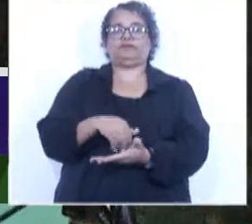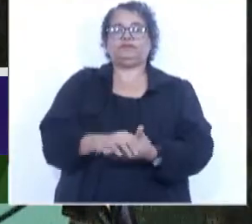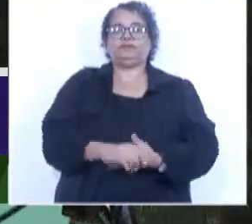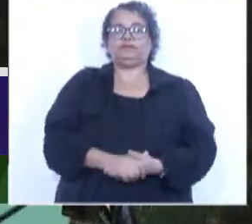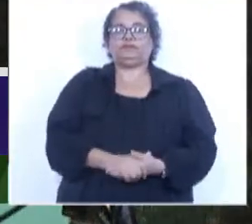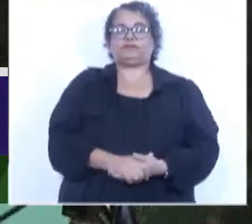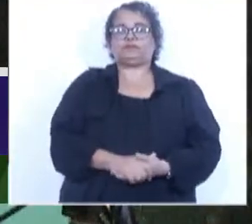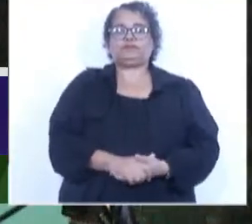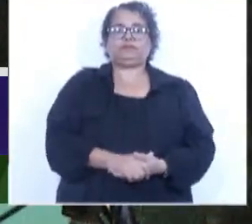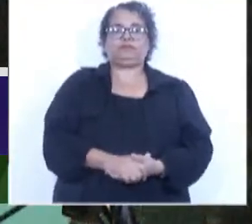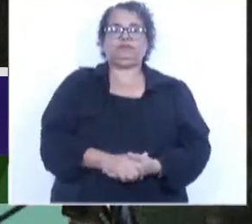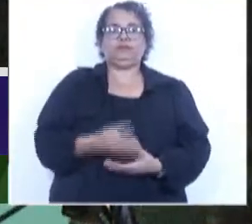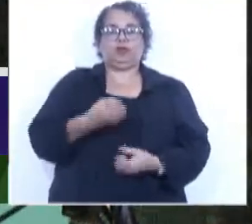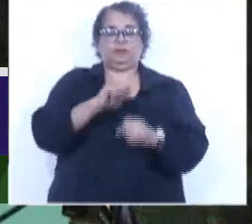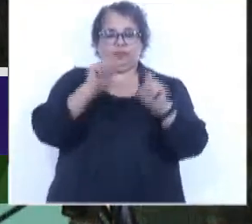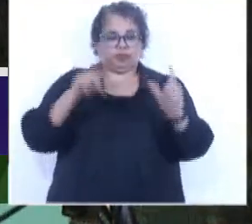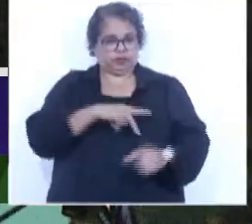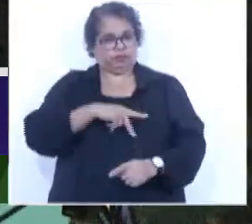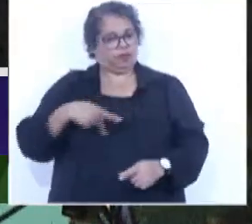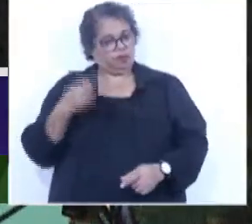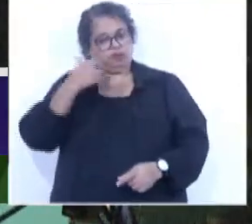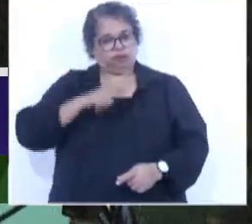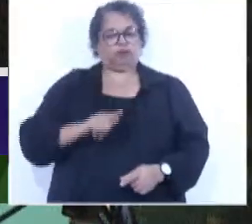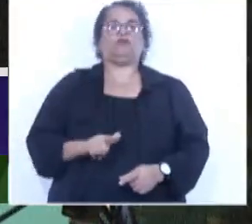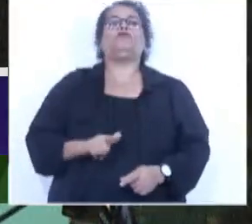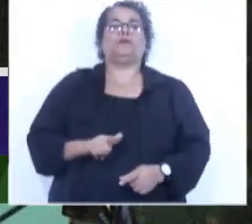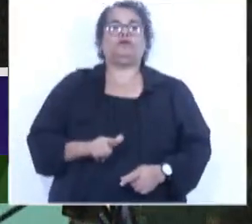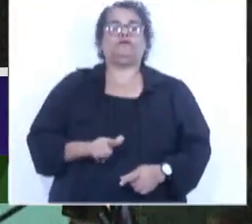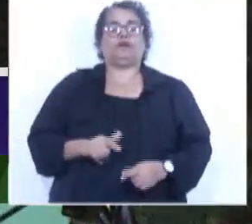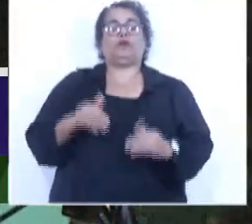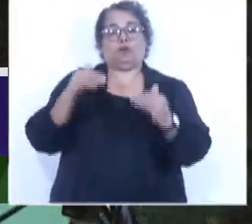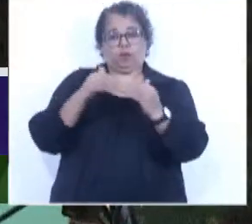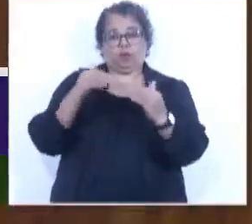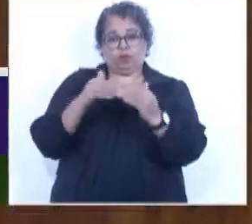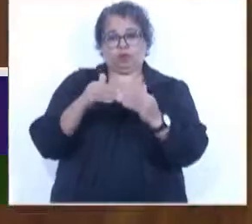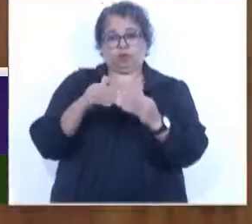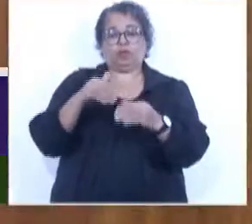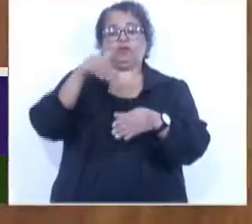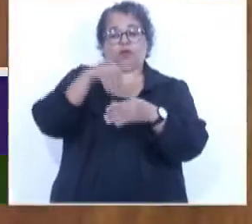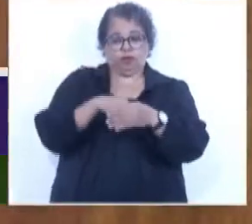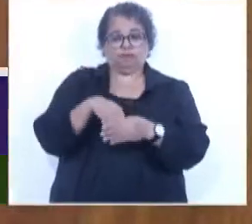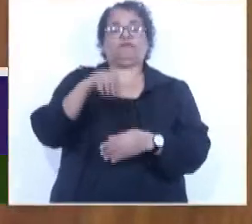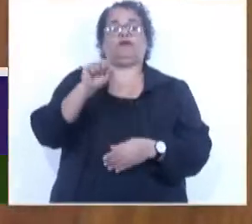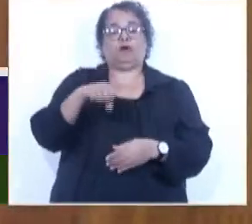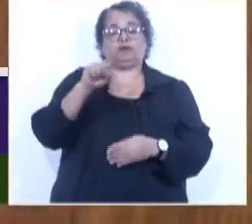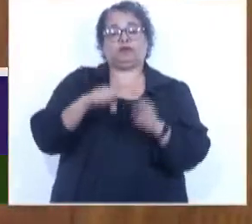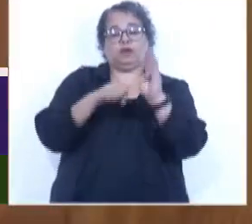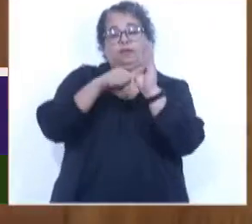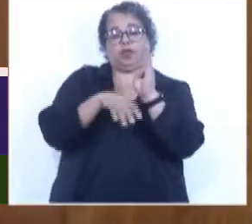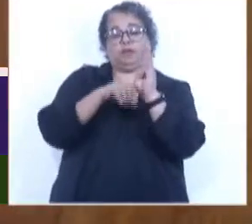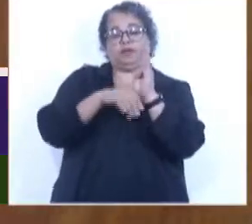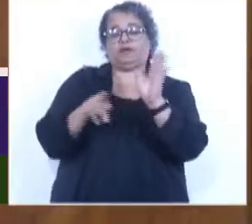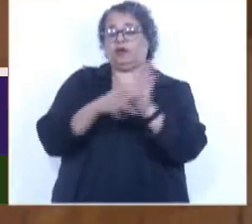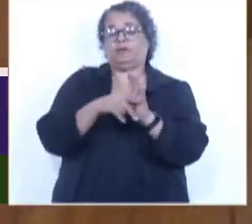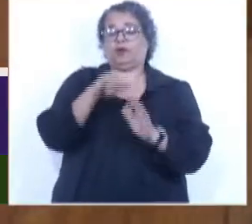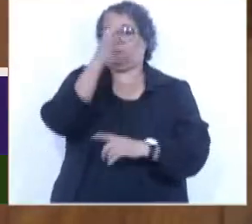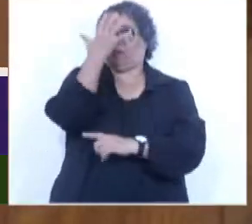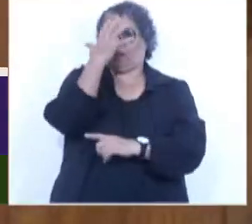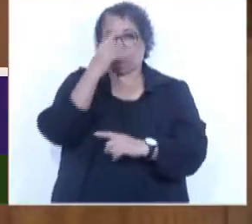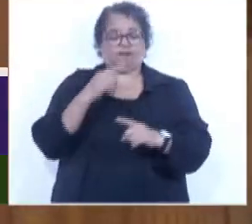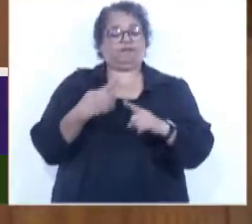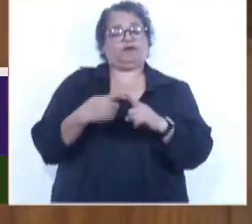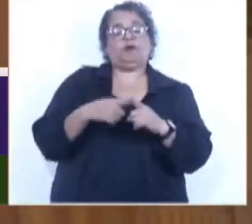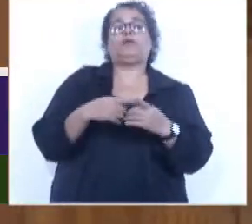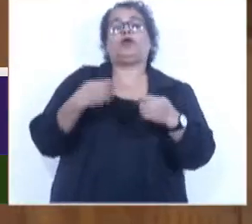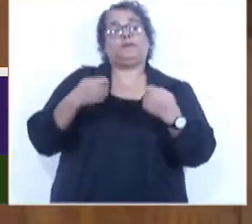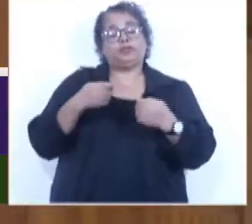Bom dia senhor presidente novamente votei favorável ao benefício para o Carnaval mas nós temos